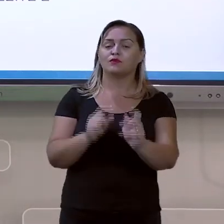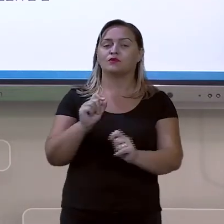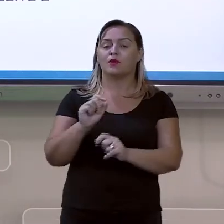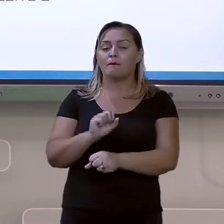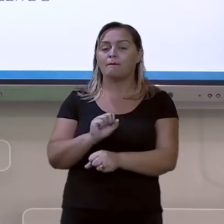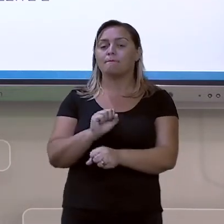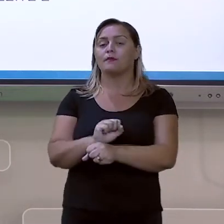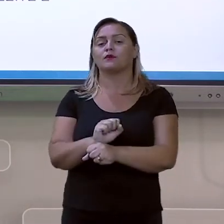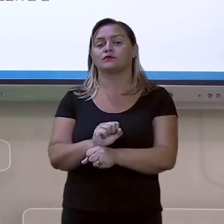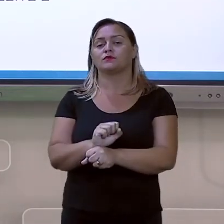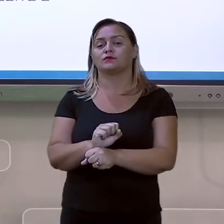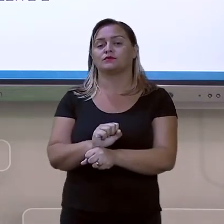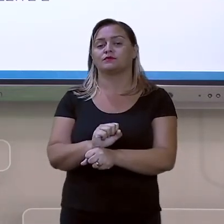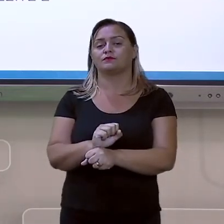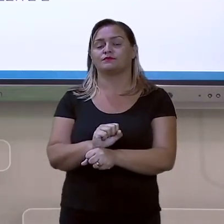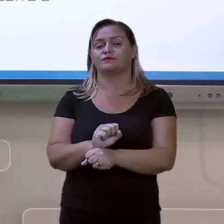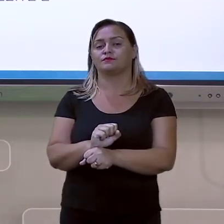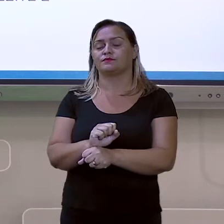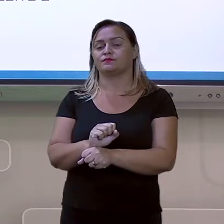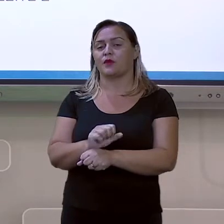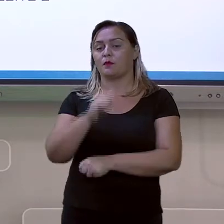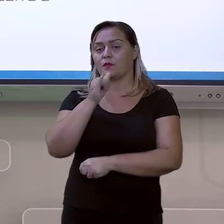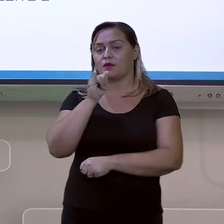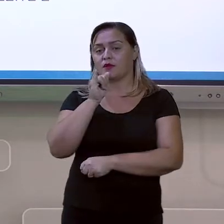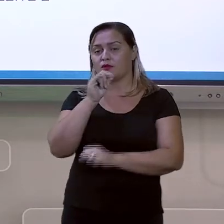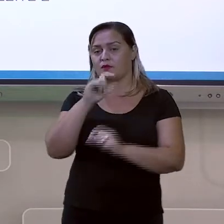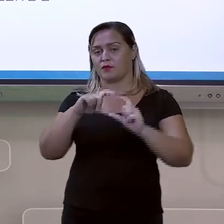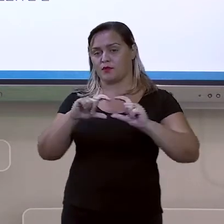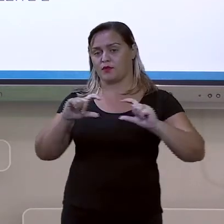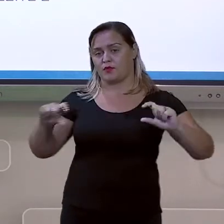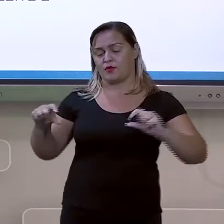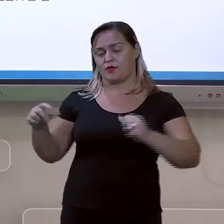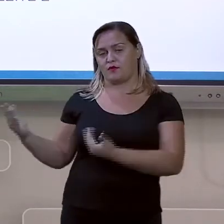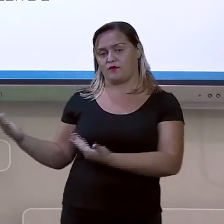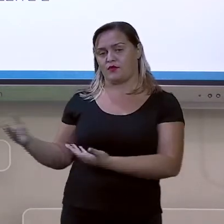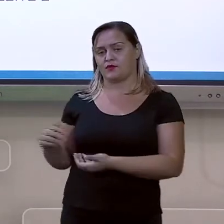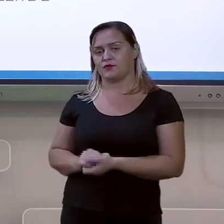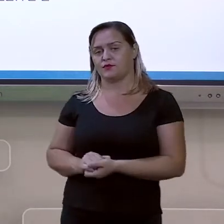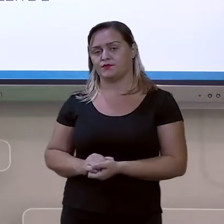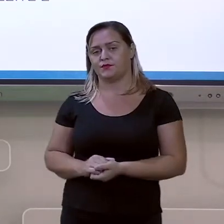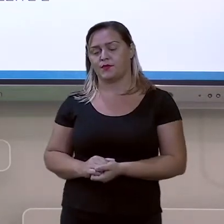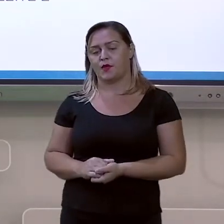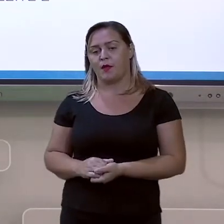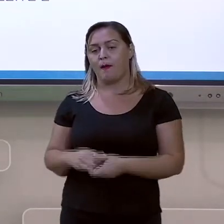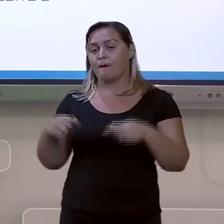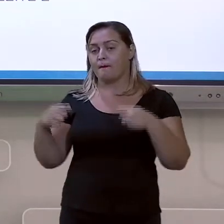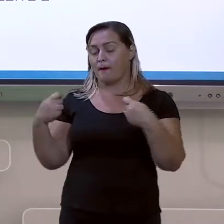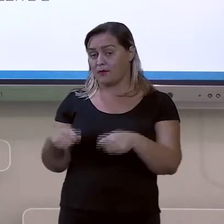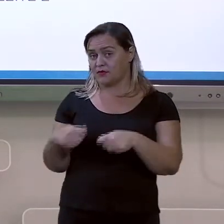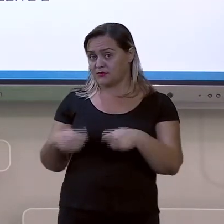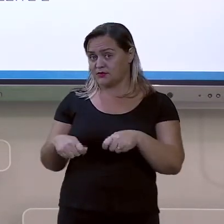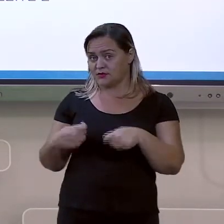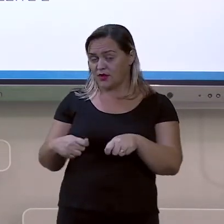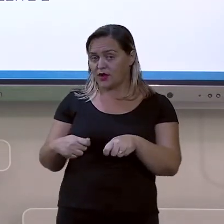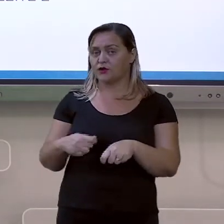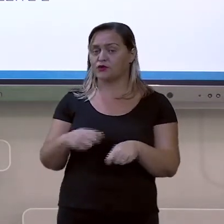Exemplo, aqui nessa frase que eu trouxe para vocês. Vou precisar de farinha,